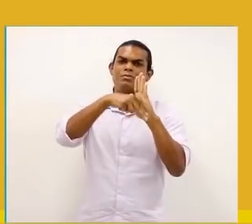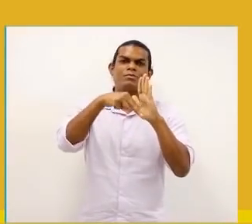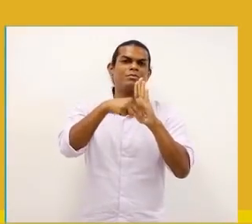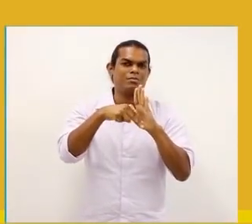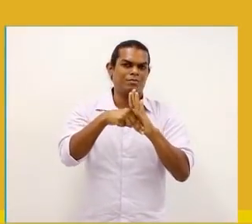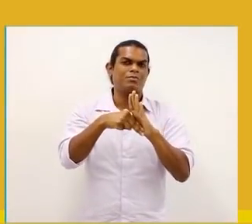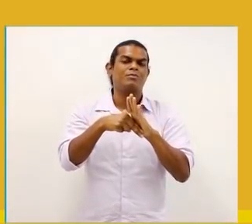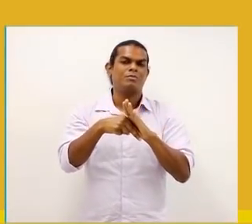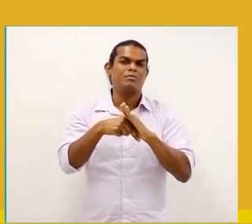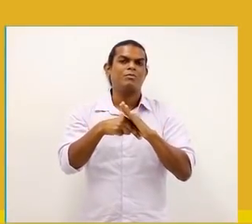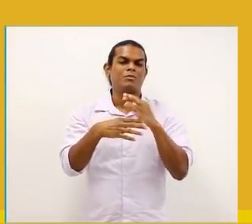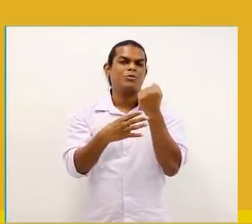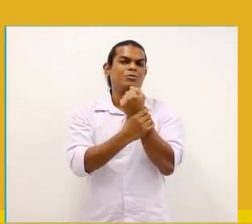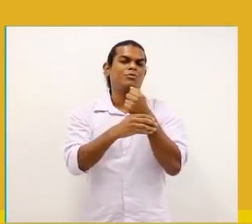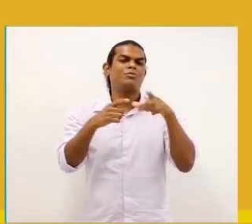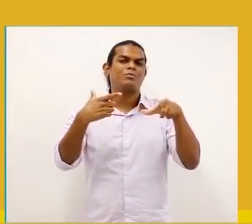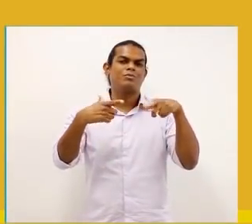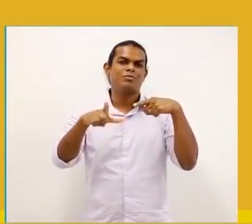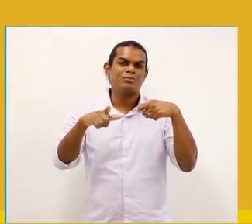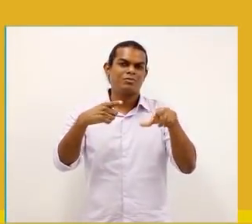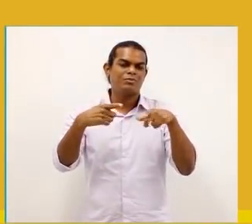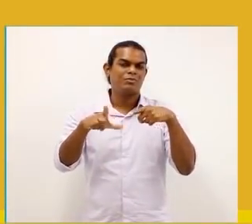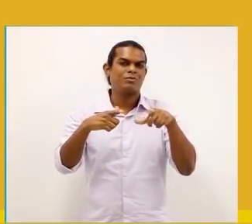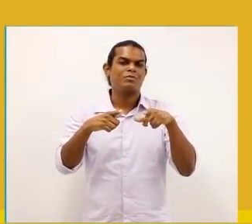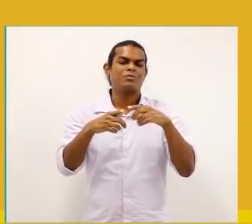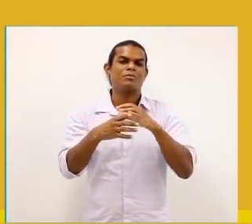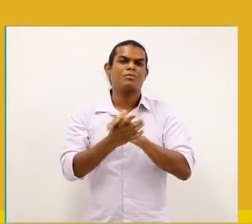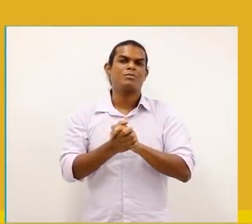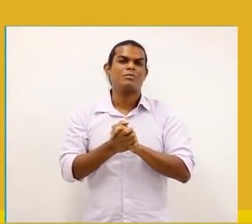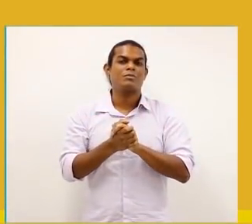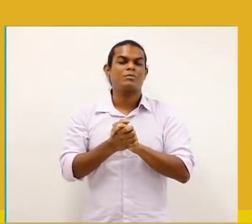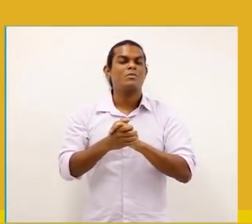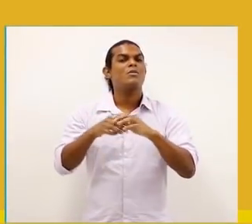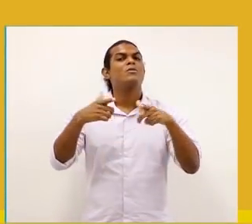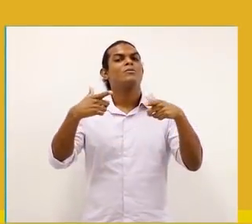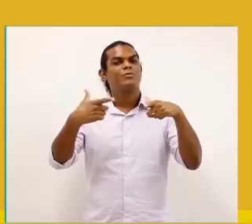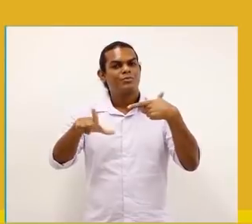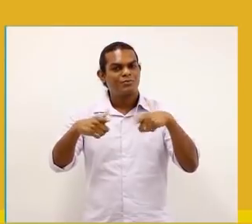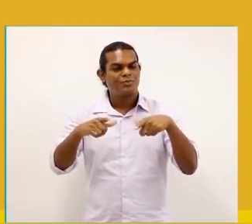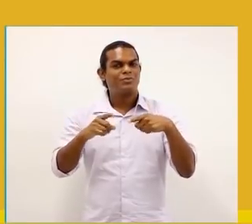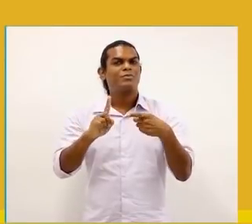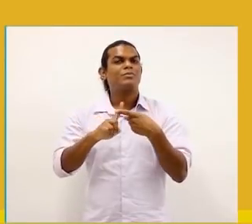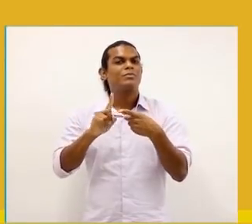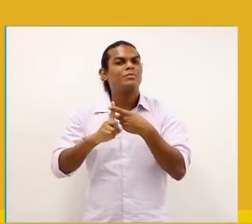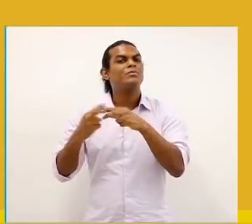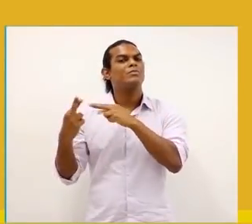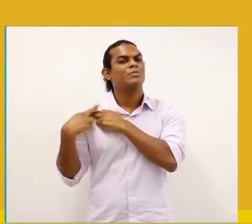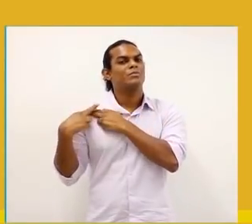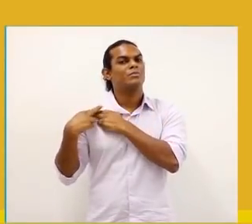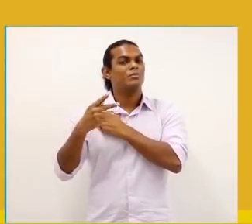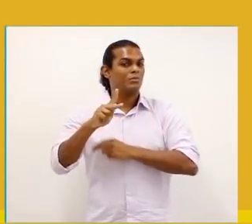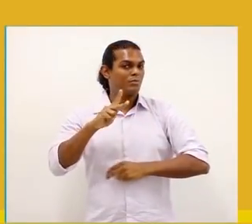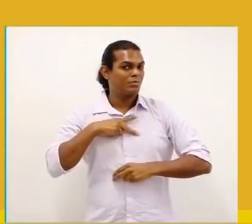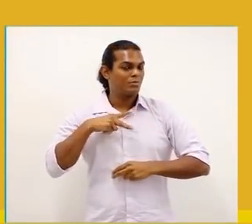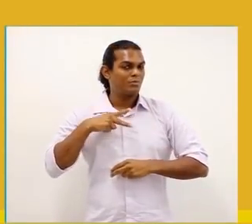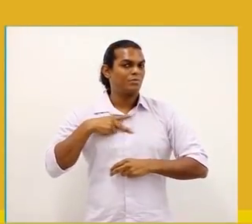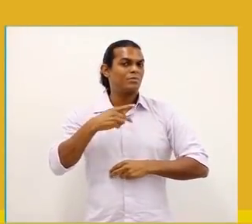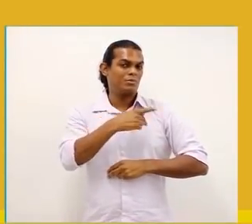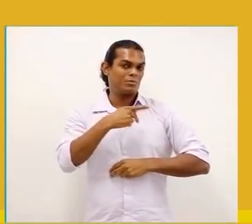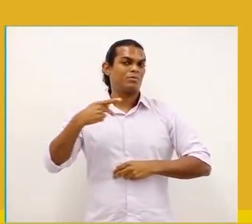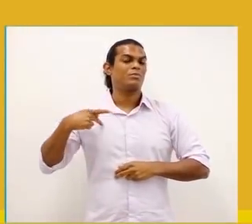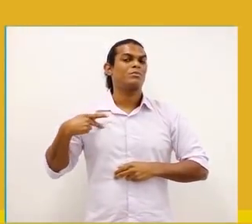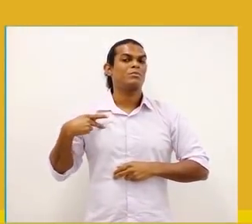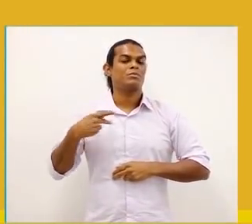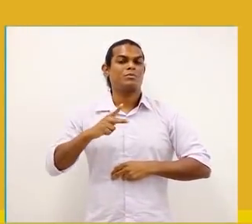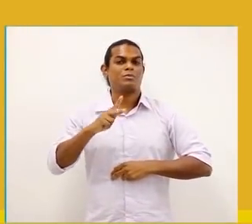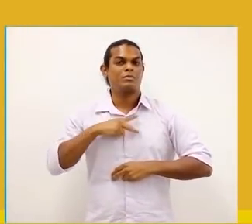saúde e a segurança no trabalho. Os empregados também são corresponsáveis sobre a sua própria segurança, sobre sua própria saúde. Usando